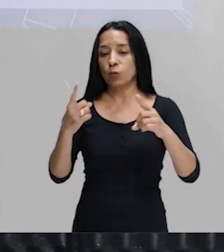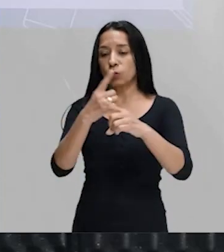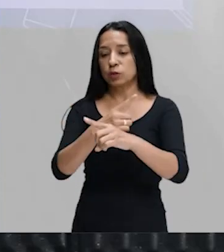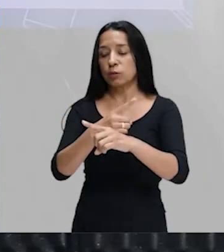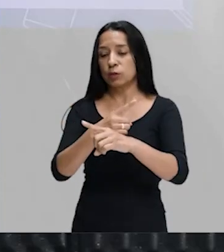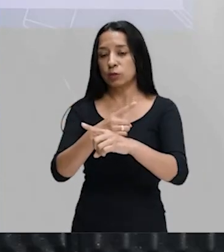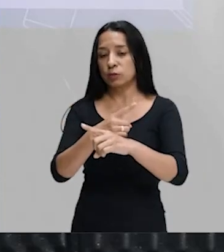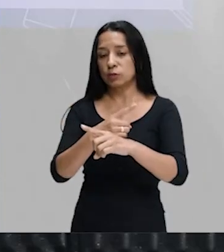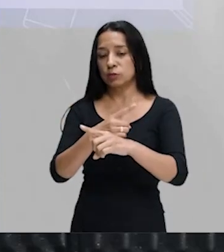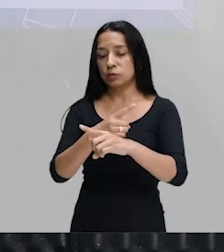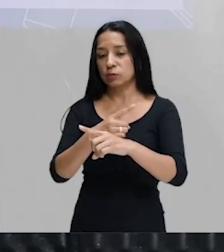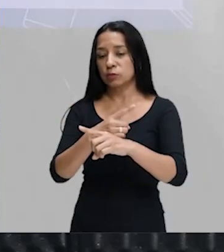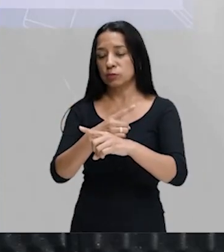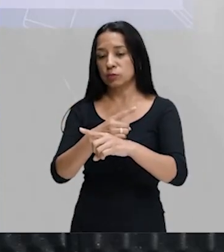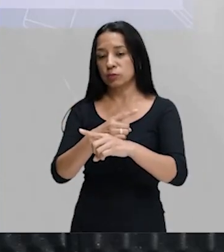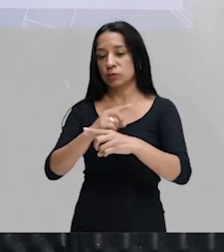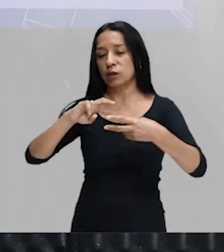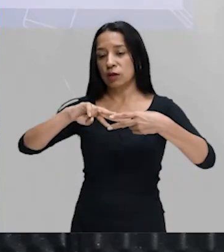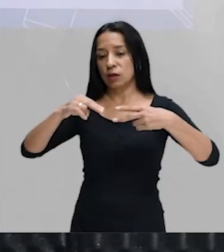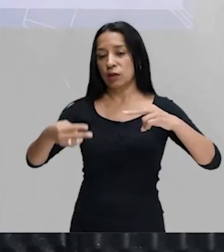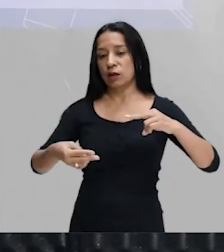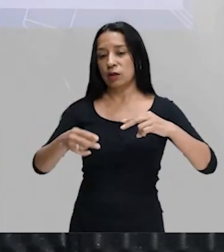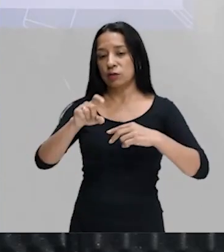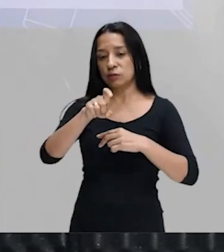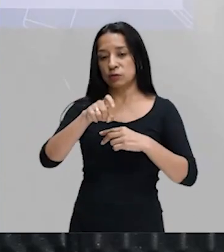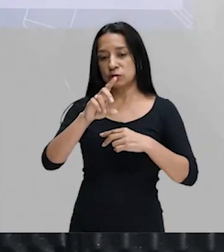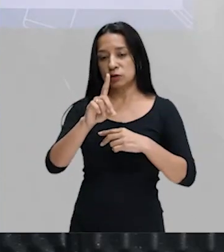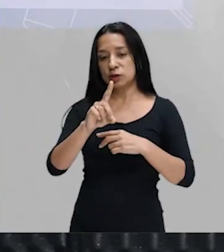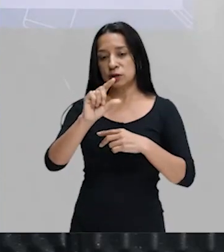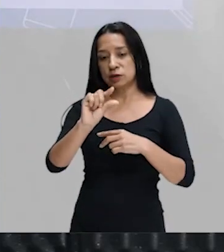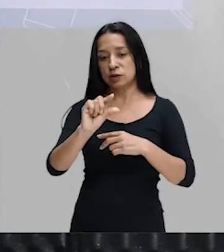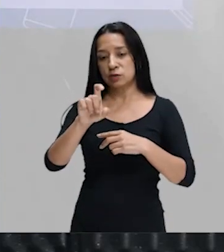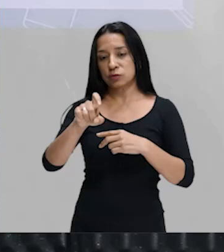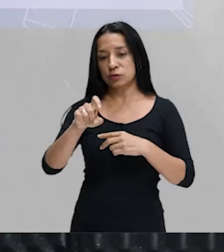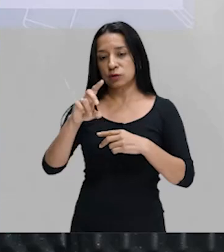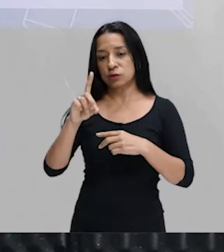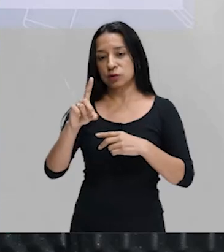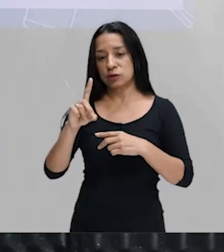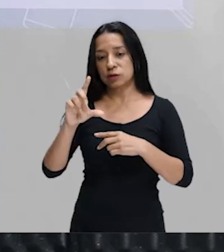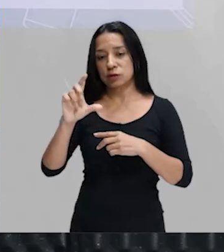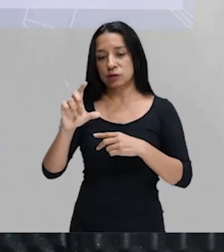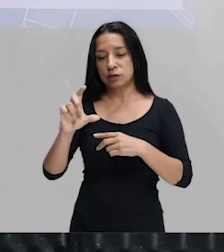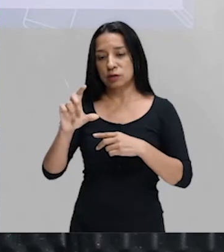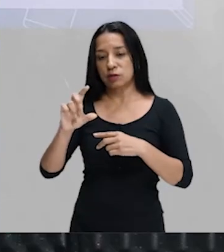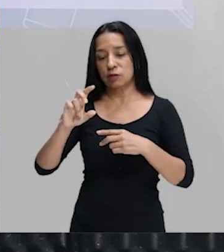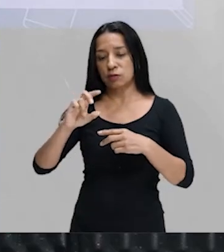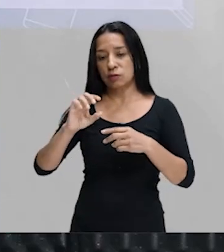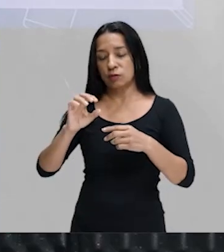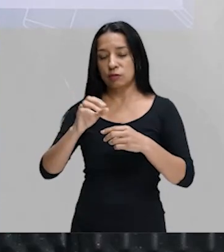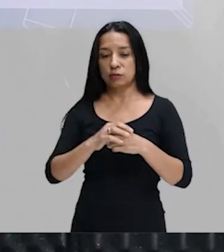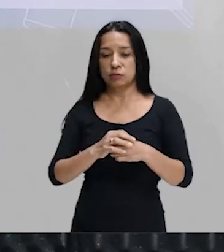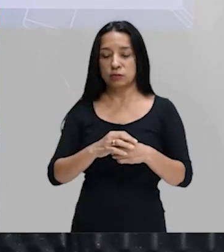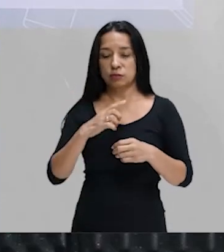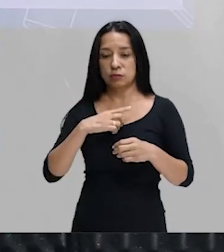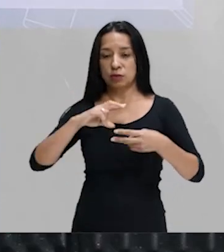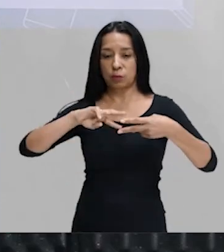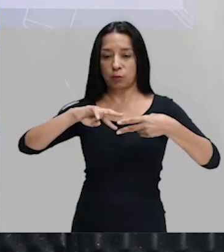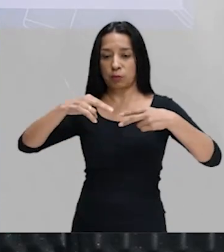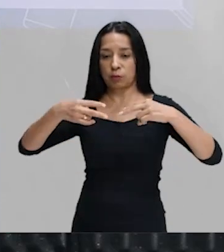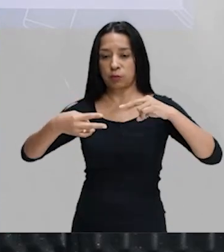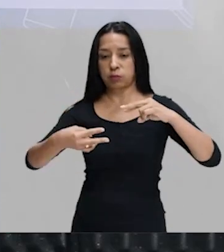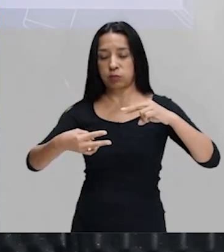ó, XDzinho com XDzão, vai formar um indivíduo heterozigoto. Depois, XDzinho com